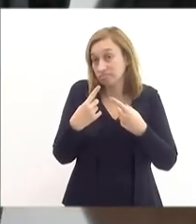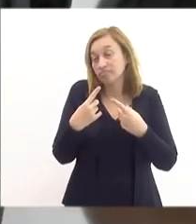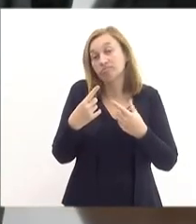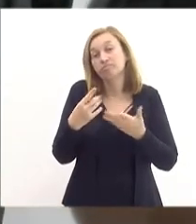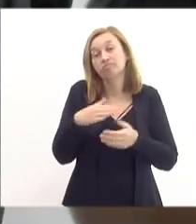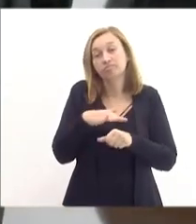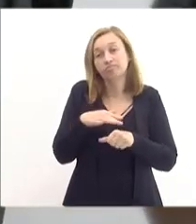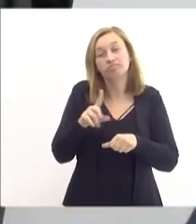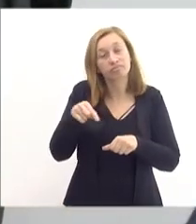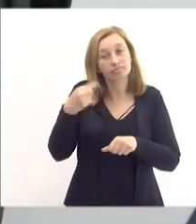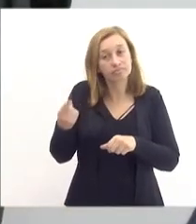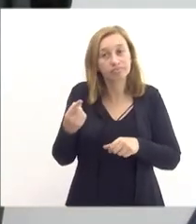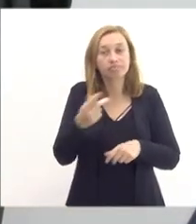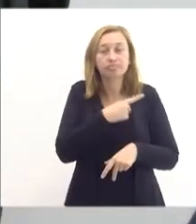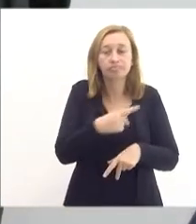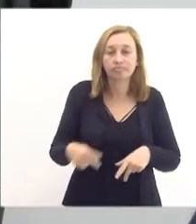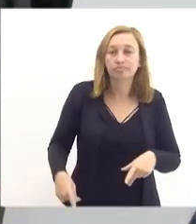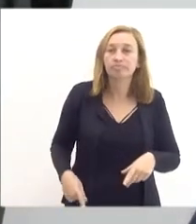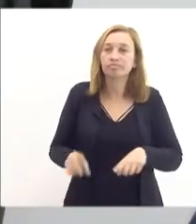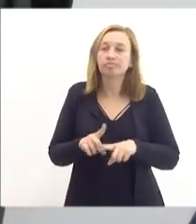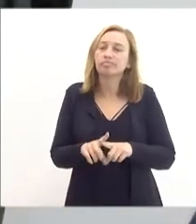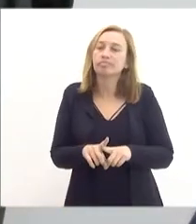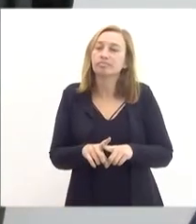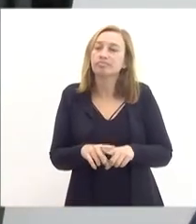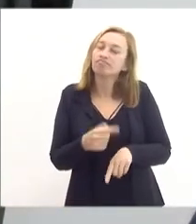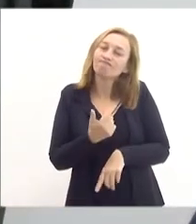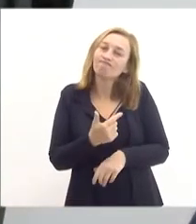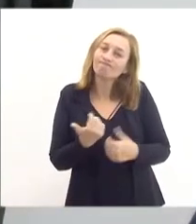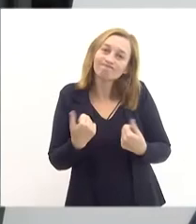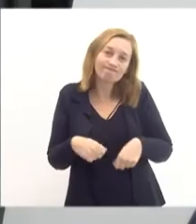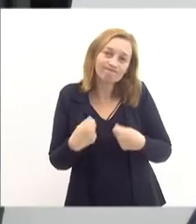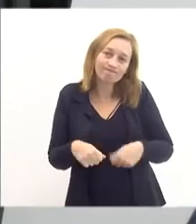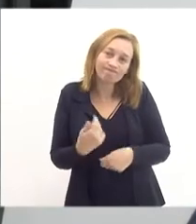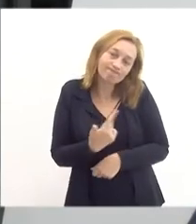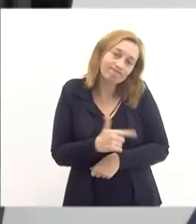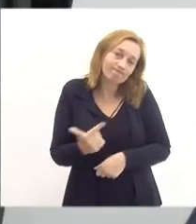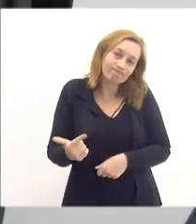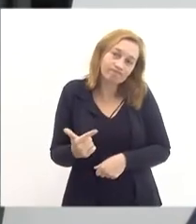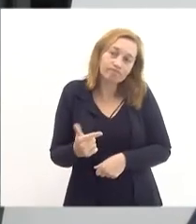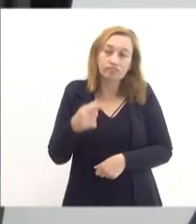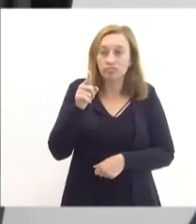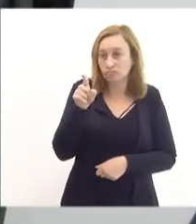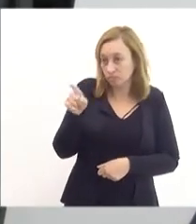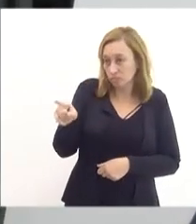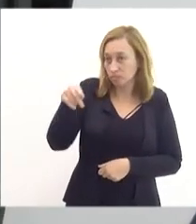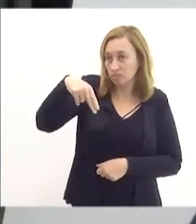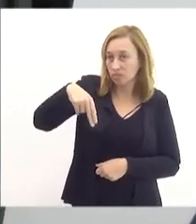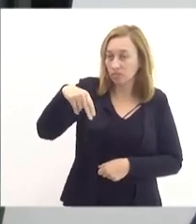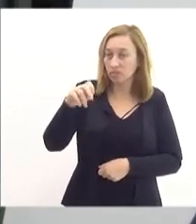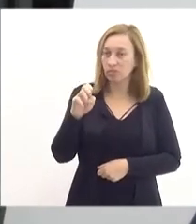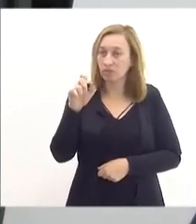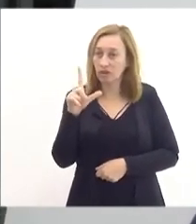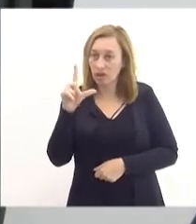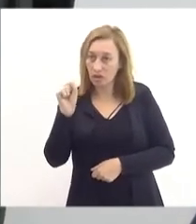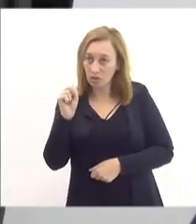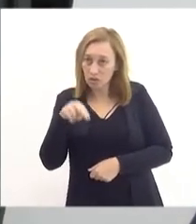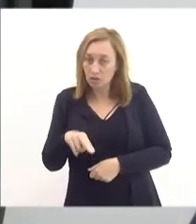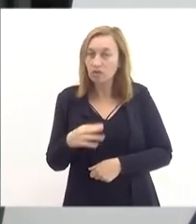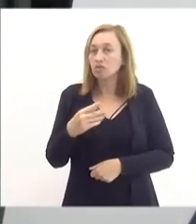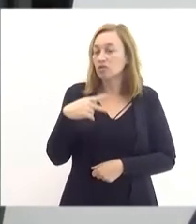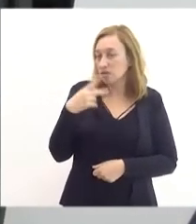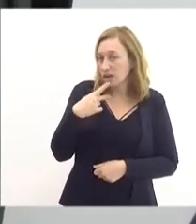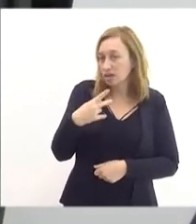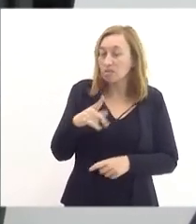presidente, que não haveria necessidade, como você e o Nelson estão sugerindo. Isso